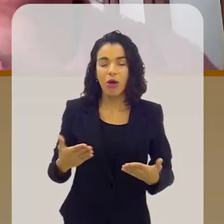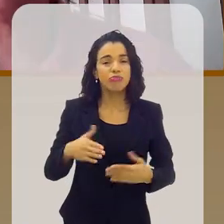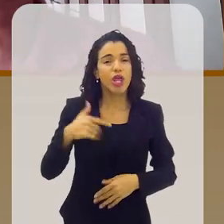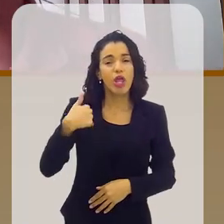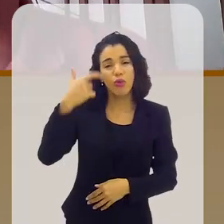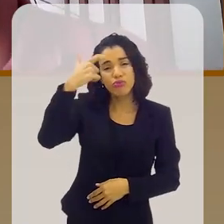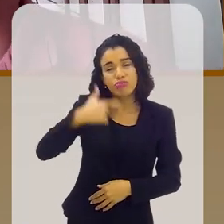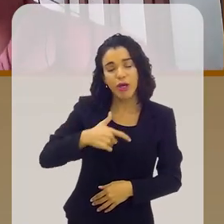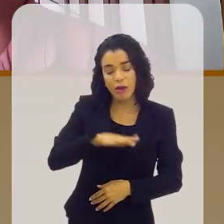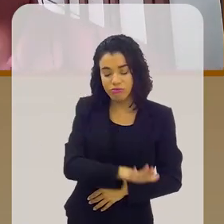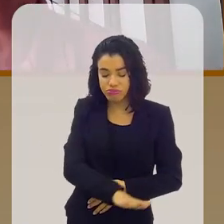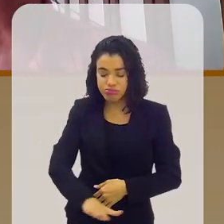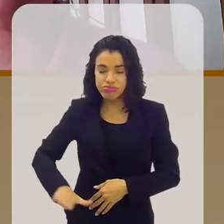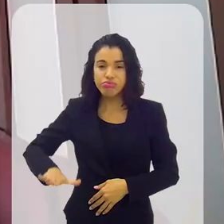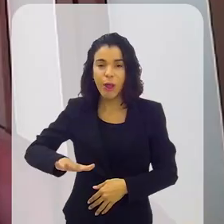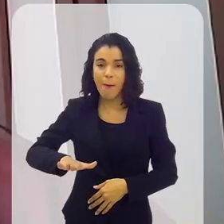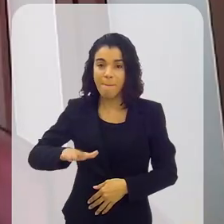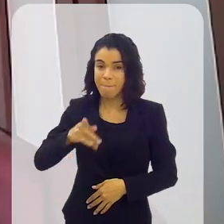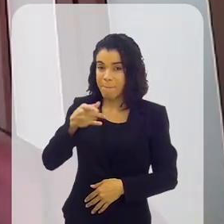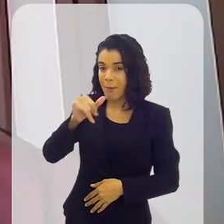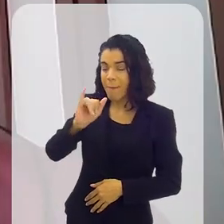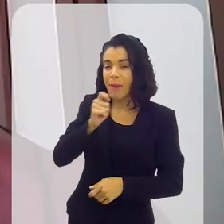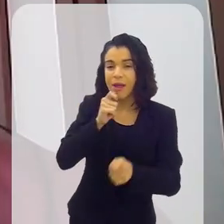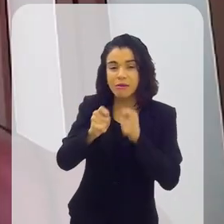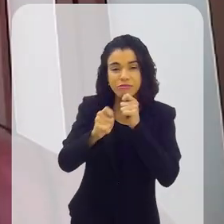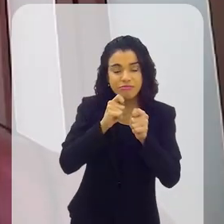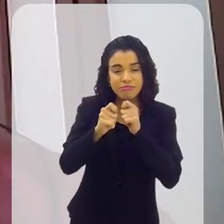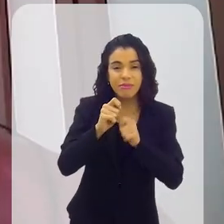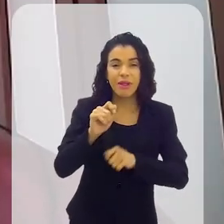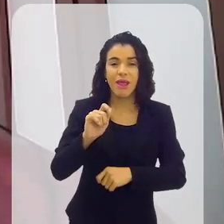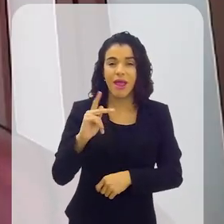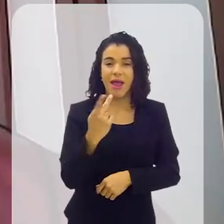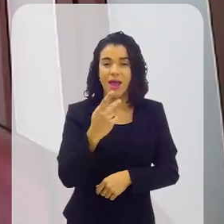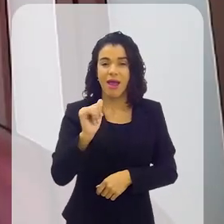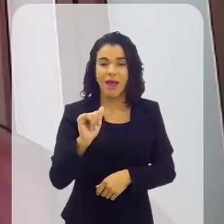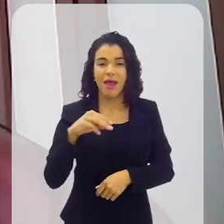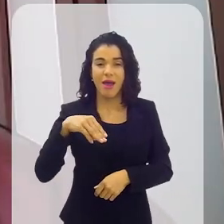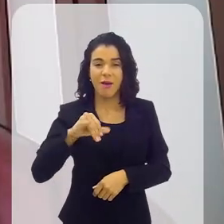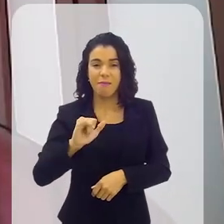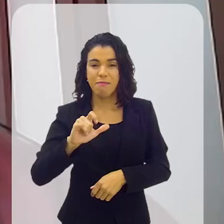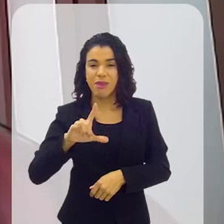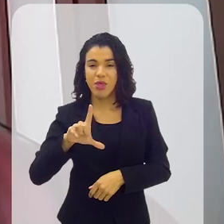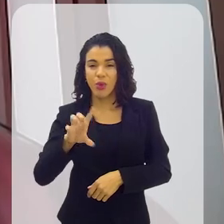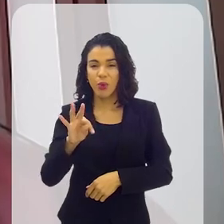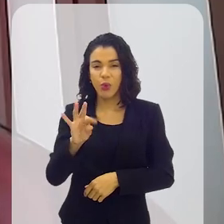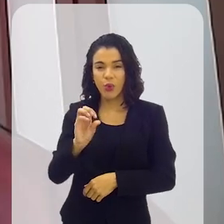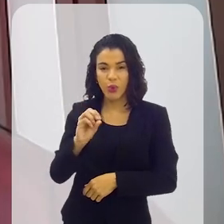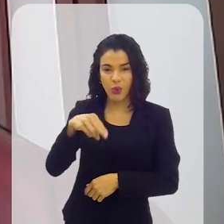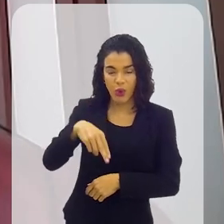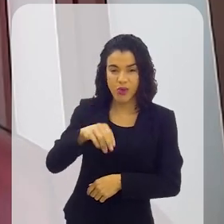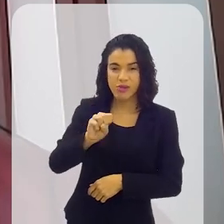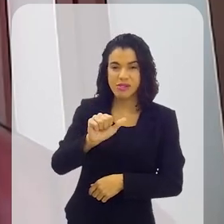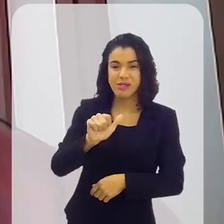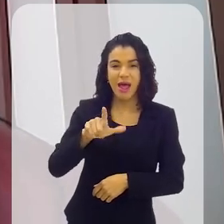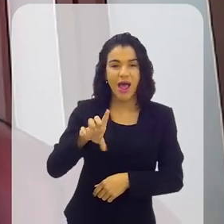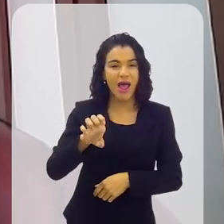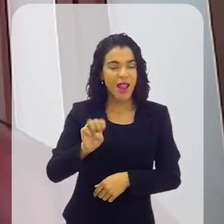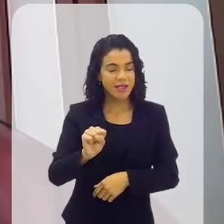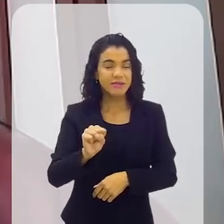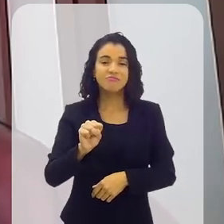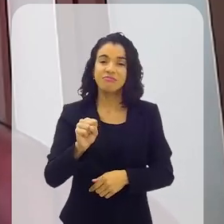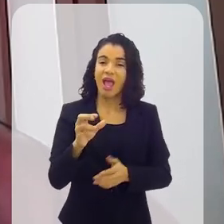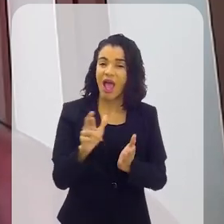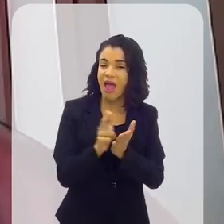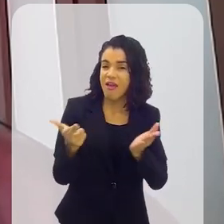Então, isso já desde pequeno, né? Eu sou filho de um grande jornalista, Milton Salles, que foi do Jornal do Esporte, Jornal Dia, revista da